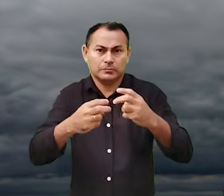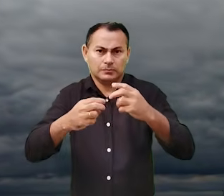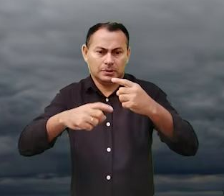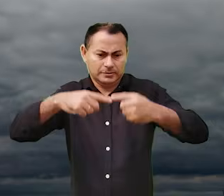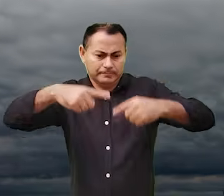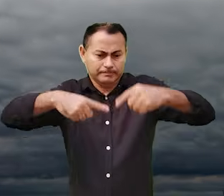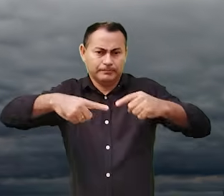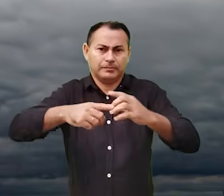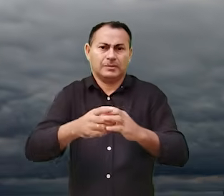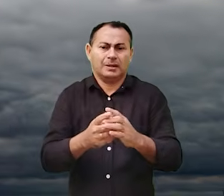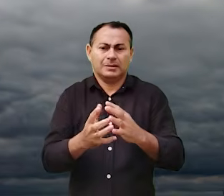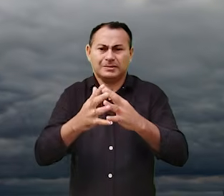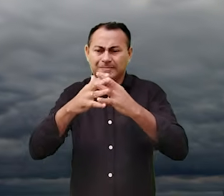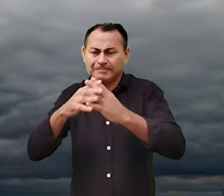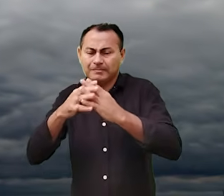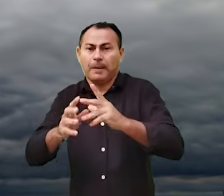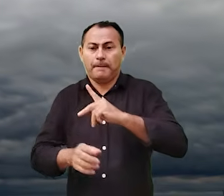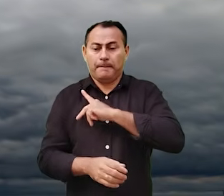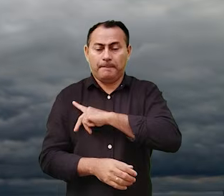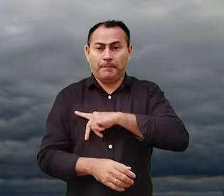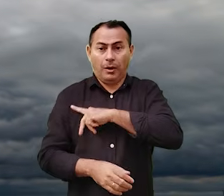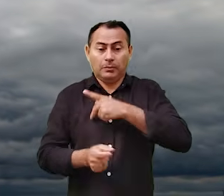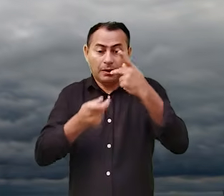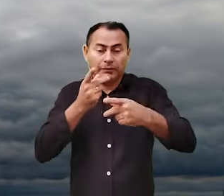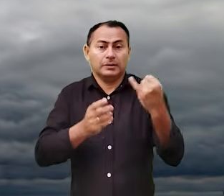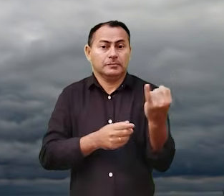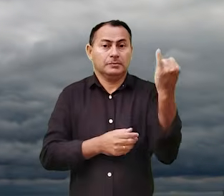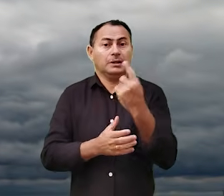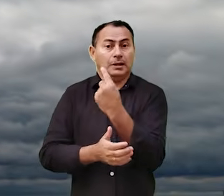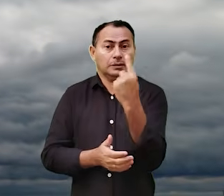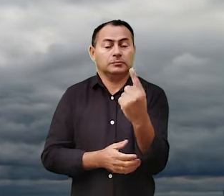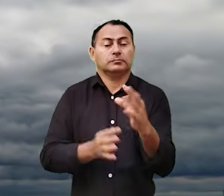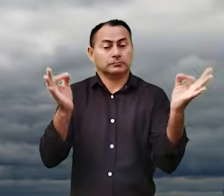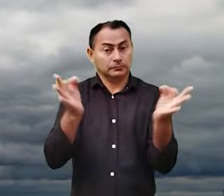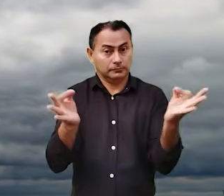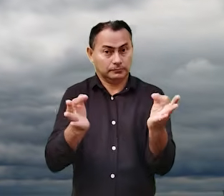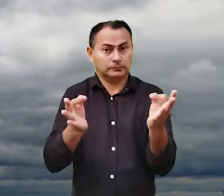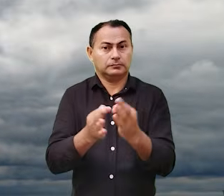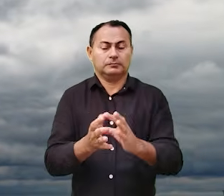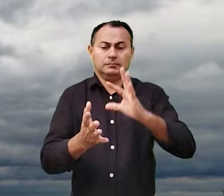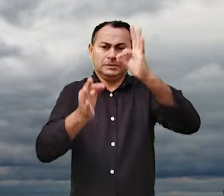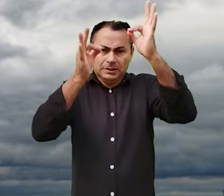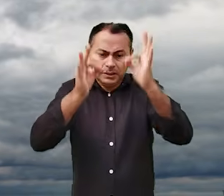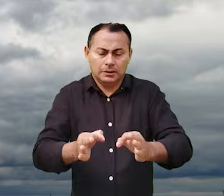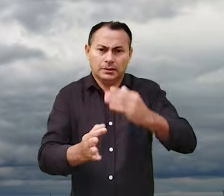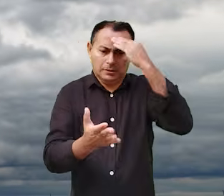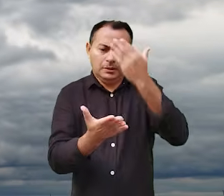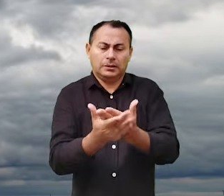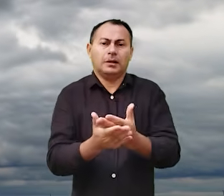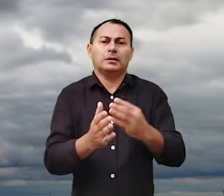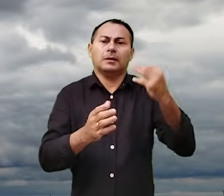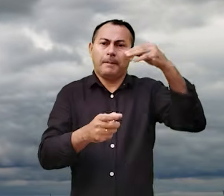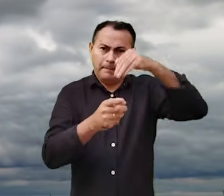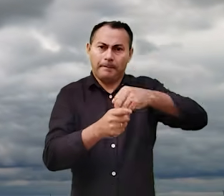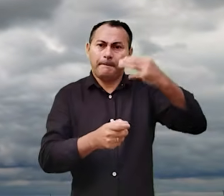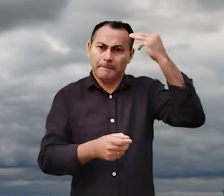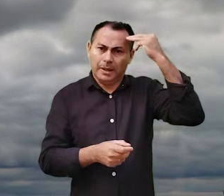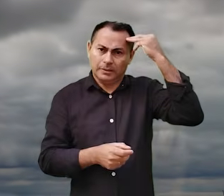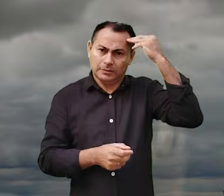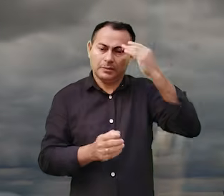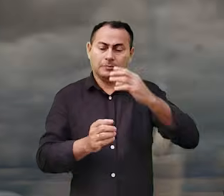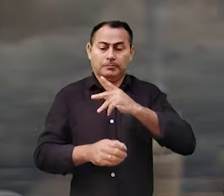com essas questões acinzentadas, Paulo diz que é importante que cada um esteja plenamente convicto em sua própria